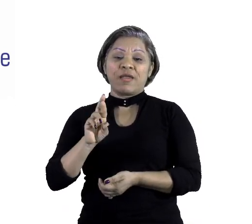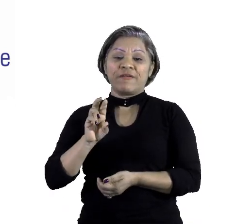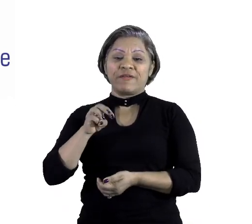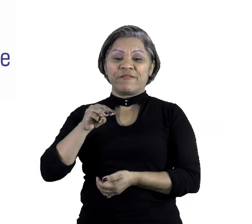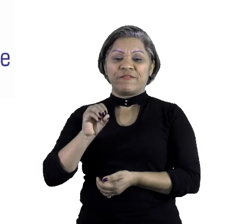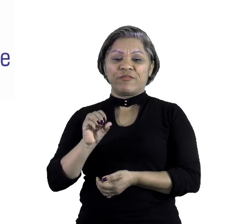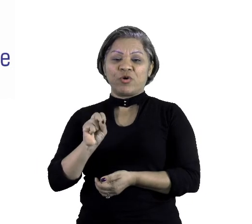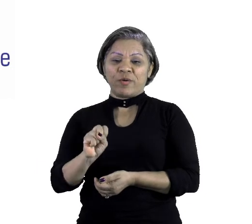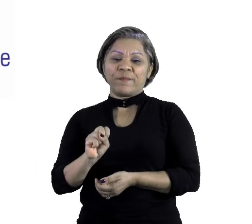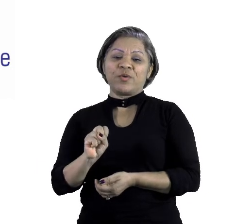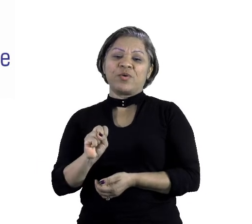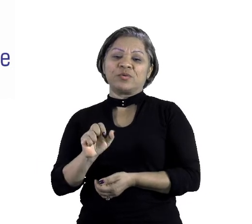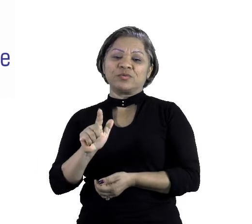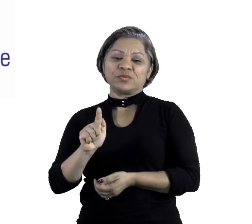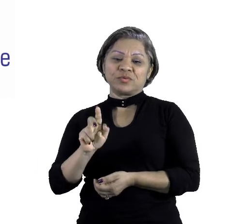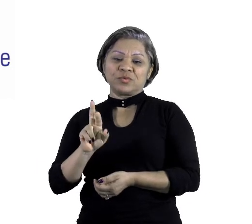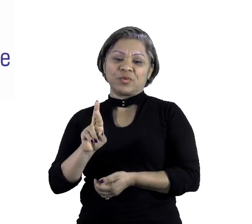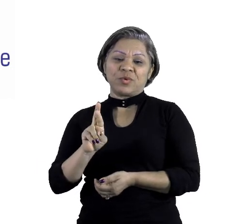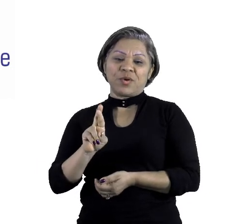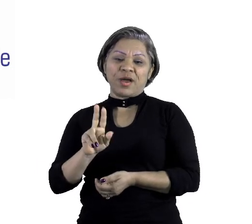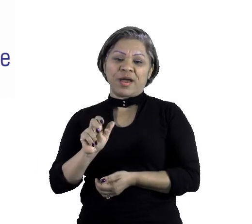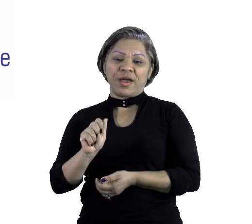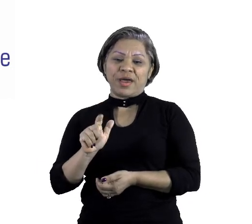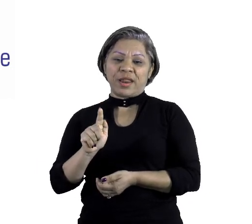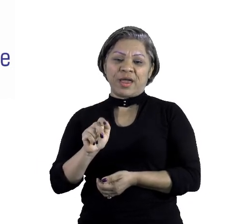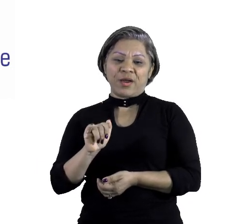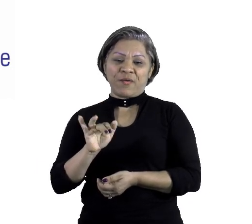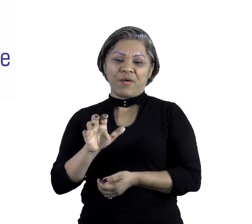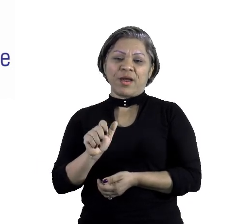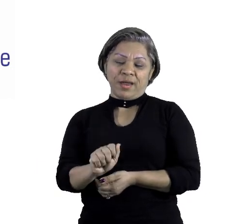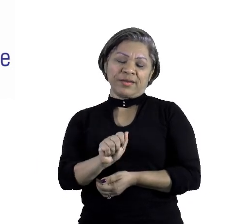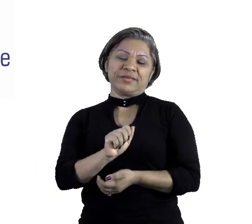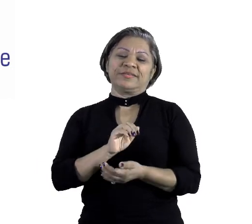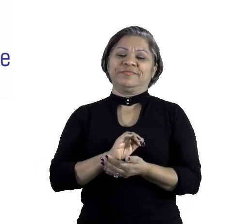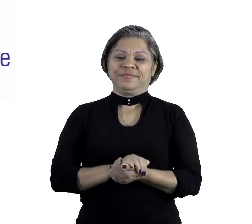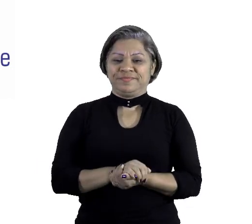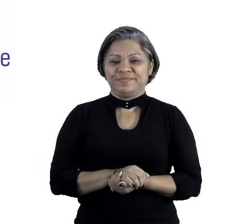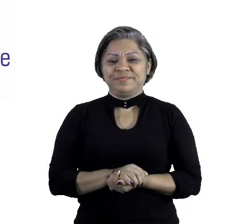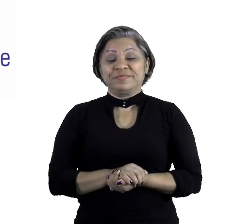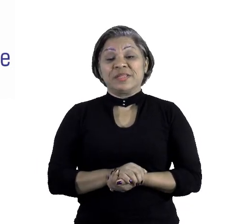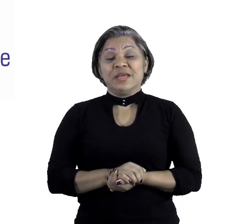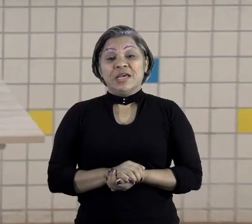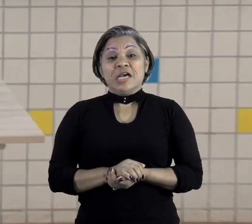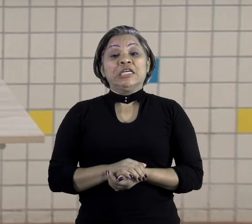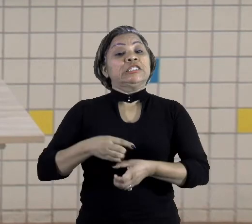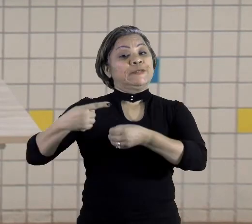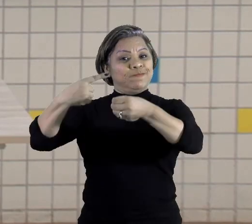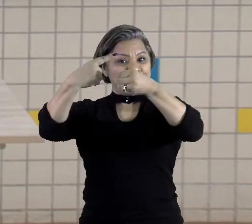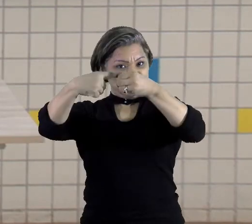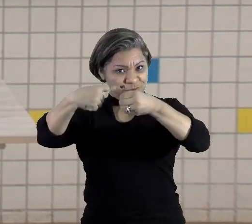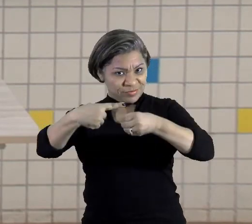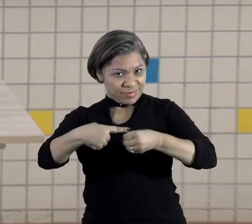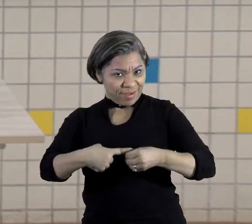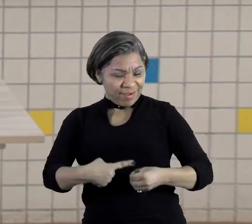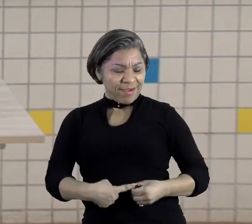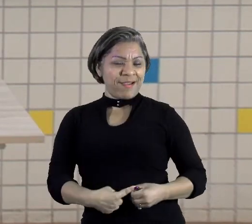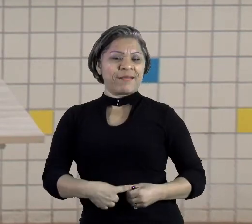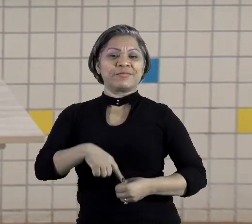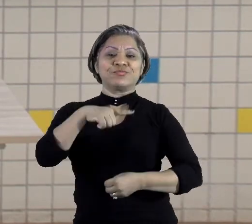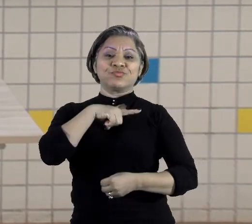Gurupi, Guaraí, Lagoa e Formoso do Araguaia. São cidades que têm